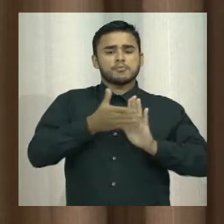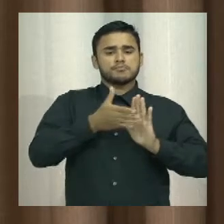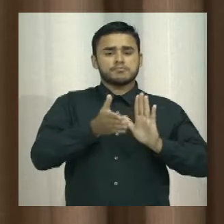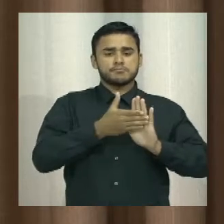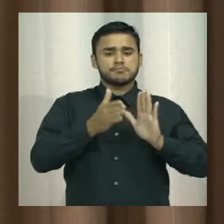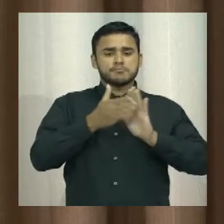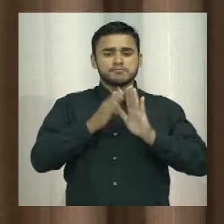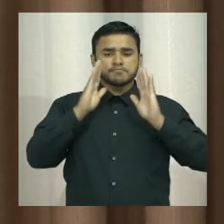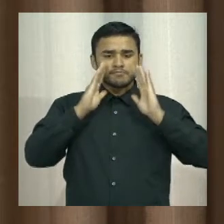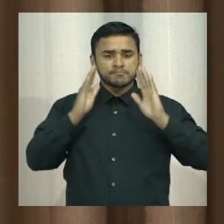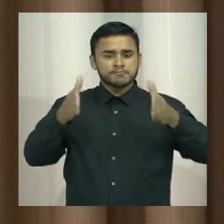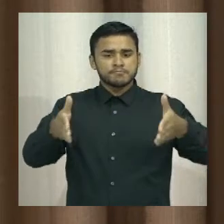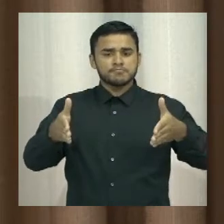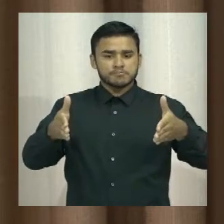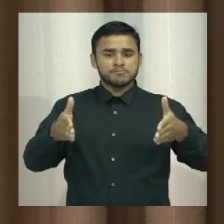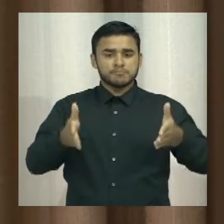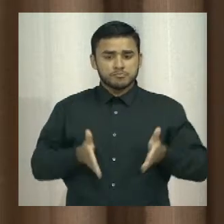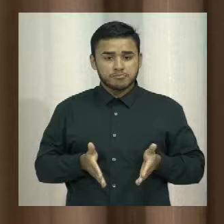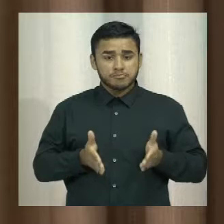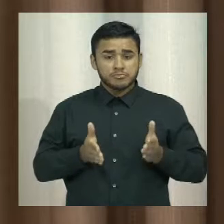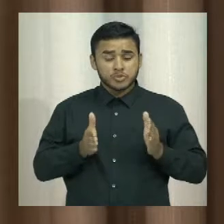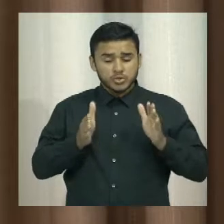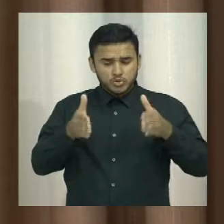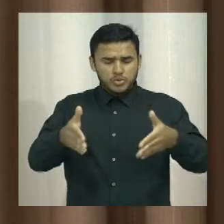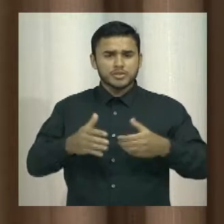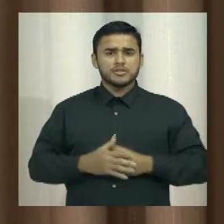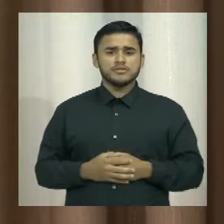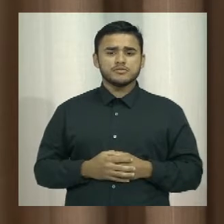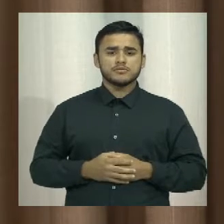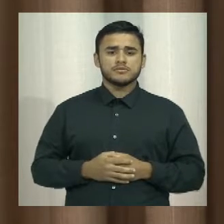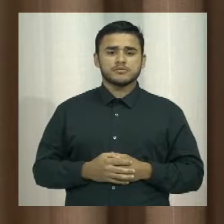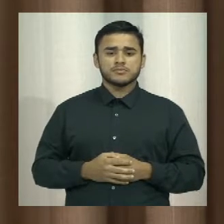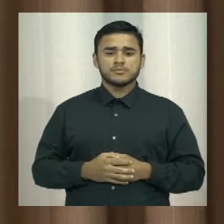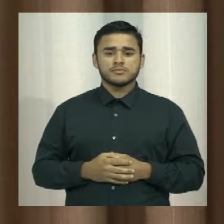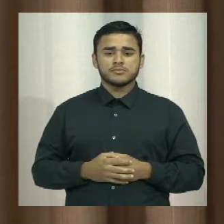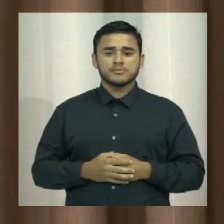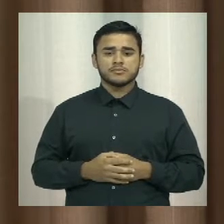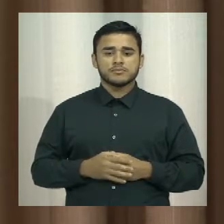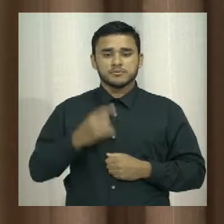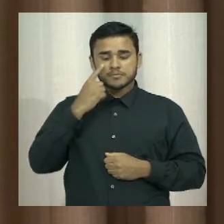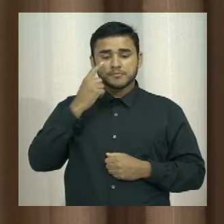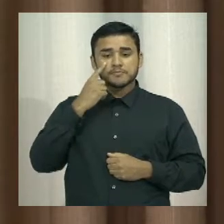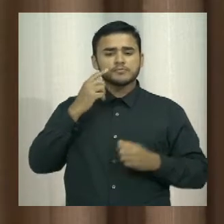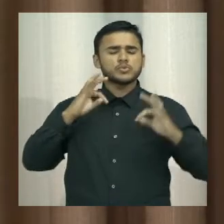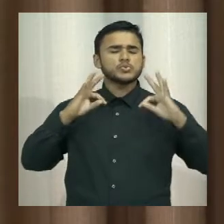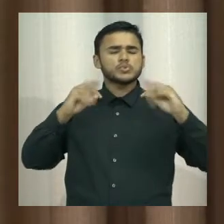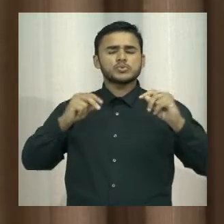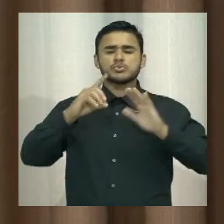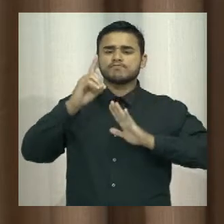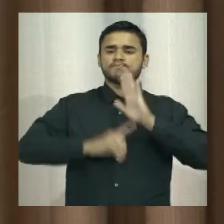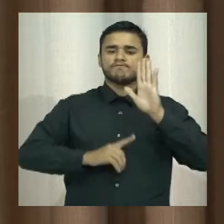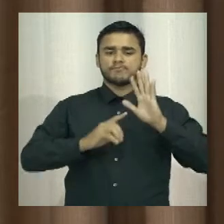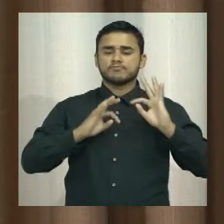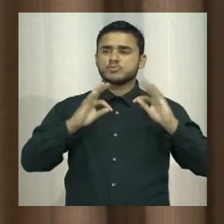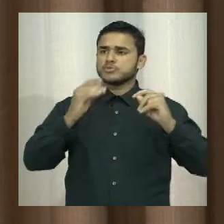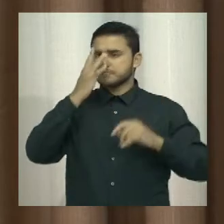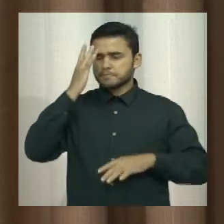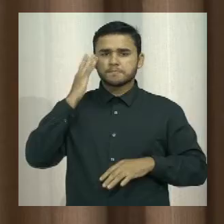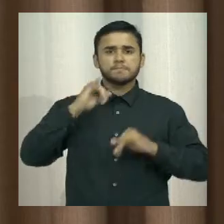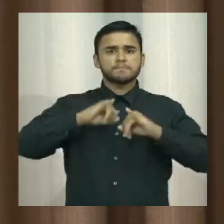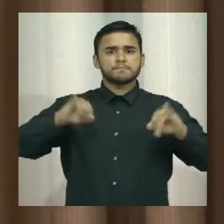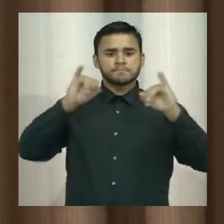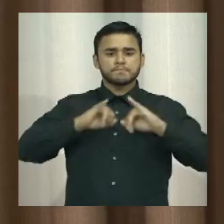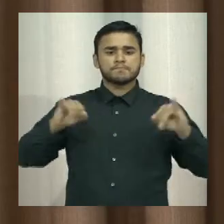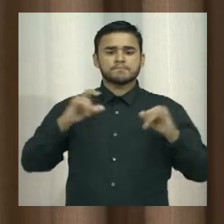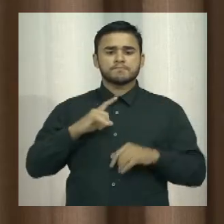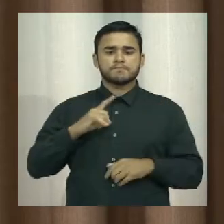de ressaltar a importância do nascituro, inclusive já como sujeito de direitos, e fortalecer ainda mais as informações